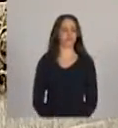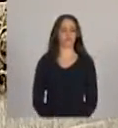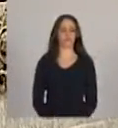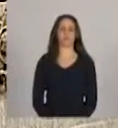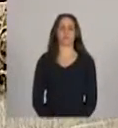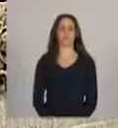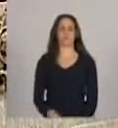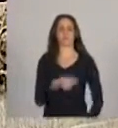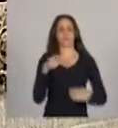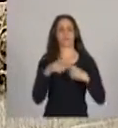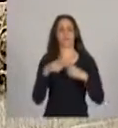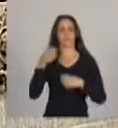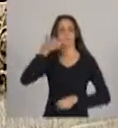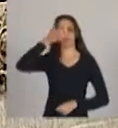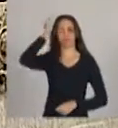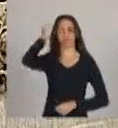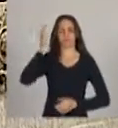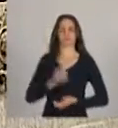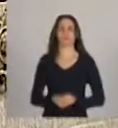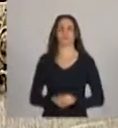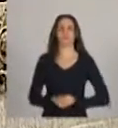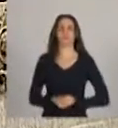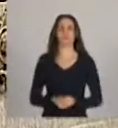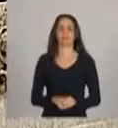Deputado doutor Hércules.